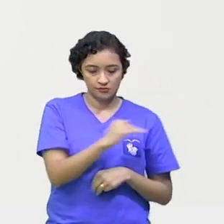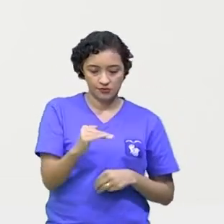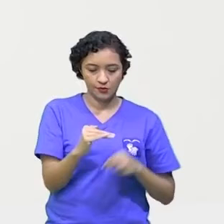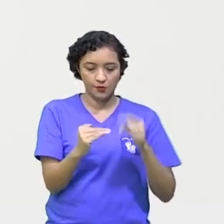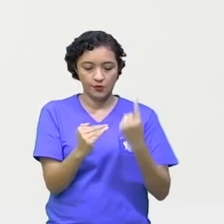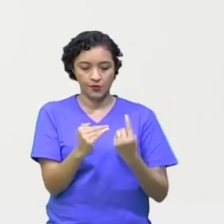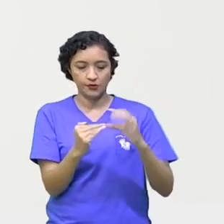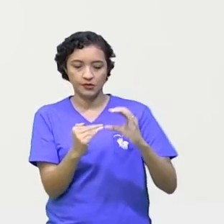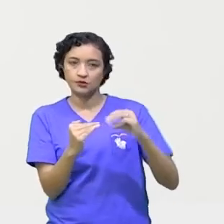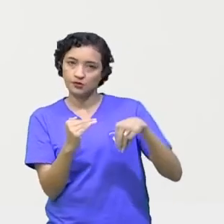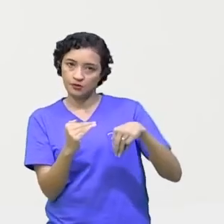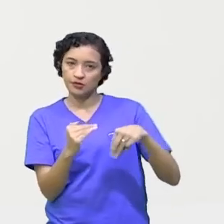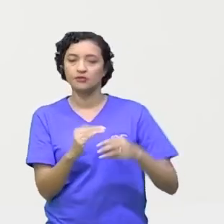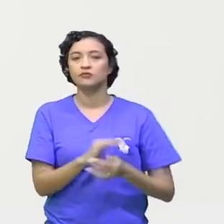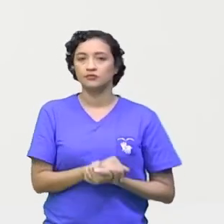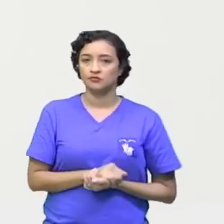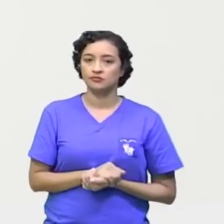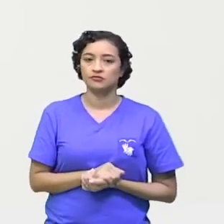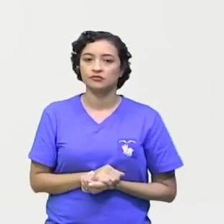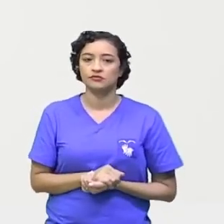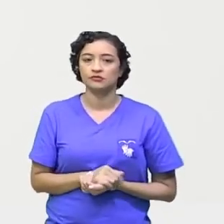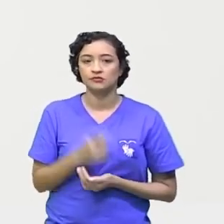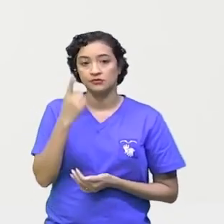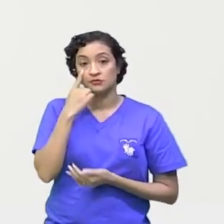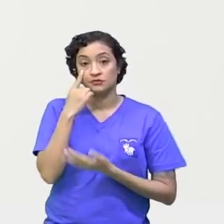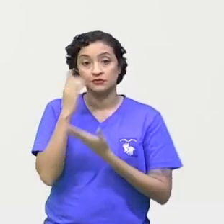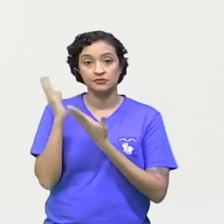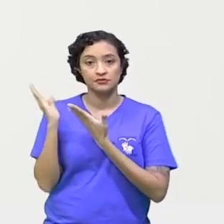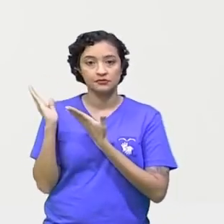sucessivamente. Olha aí. 1,